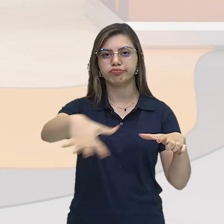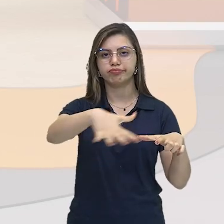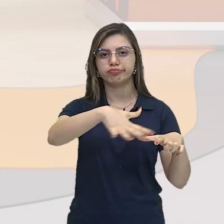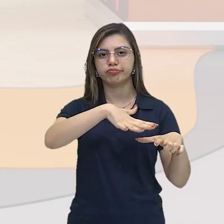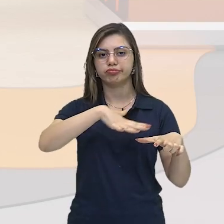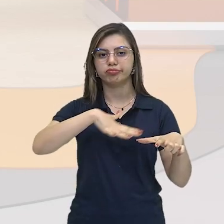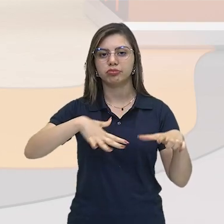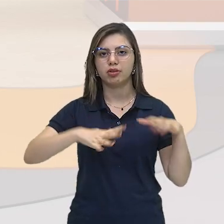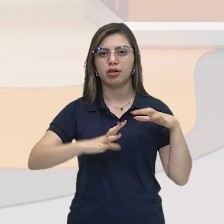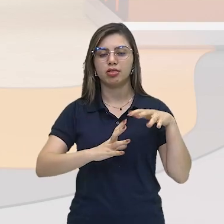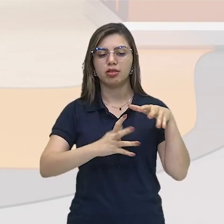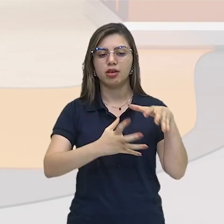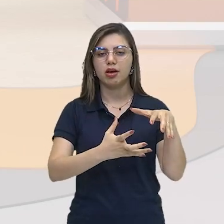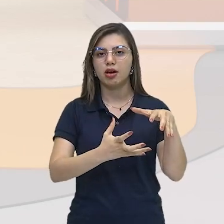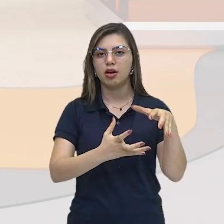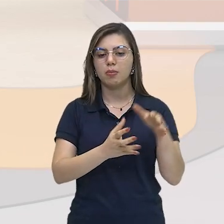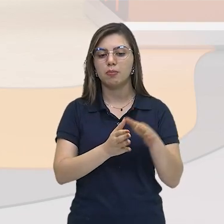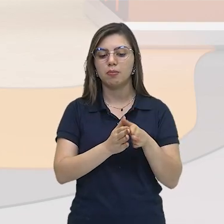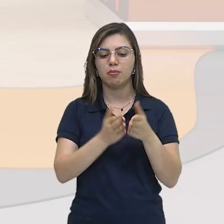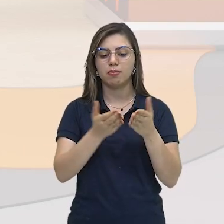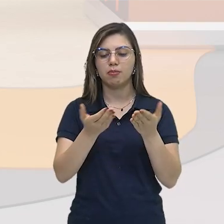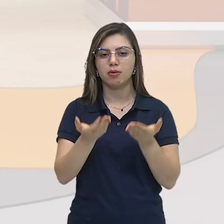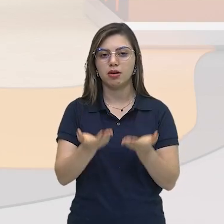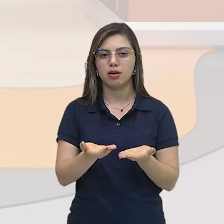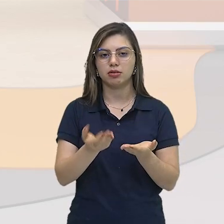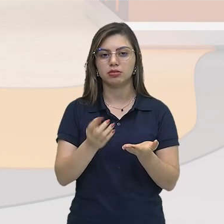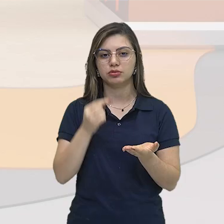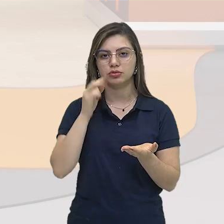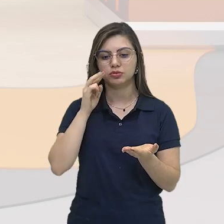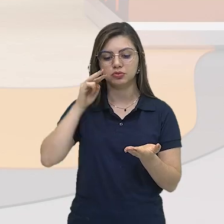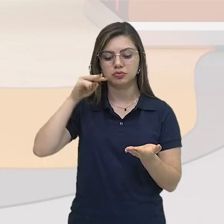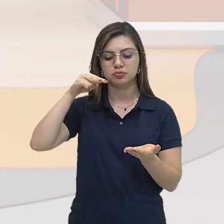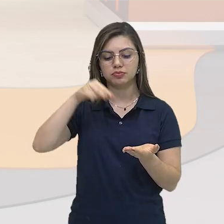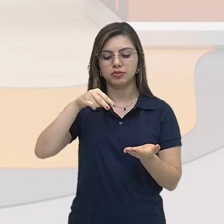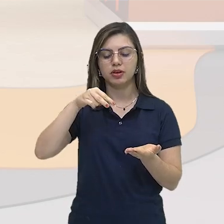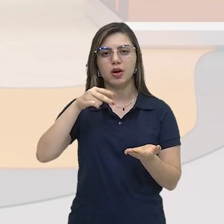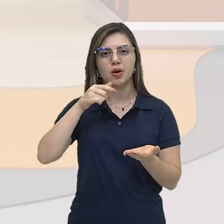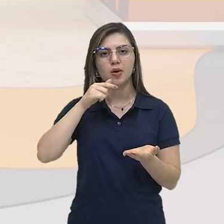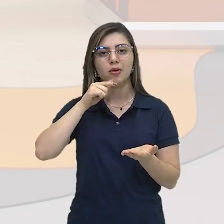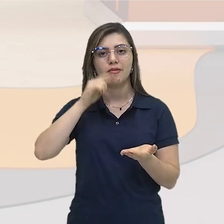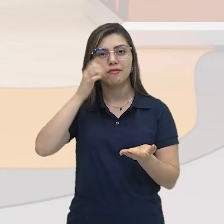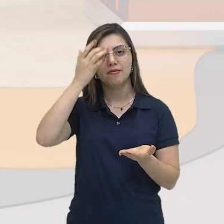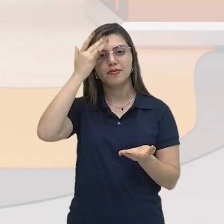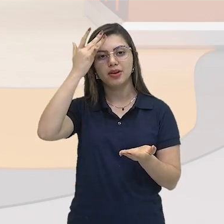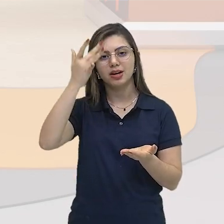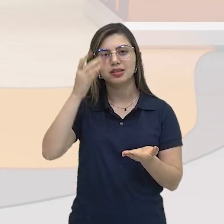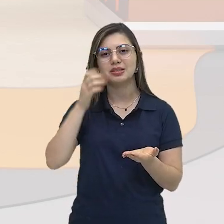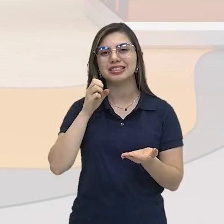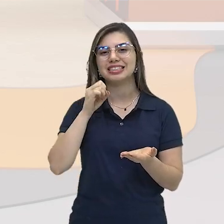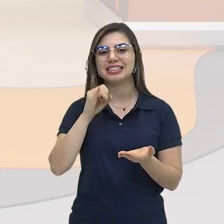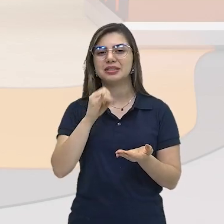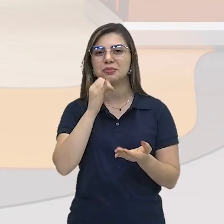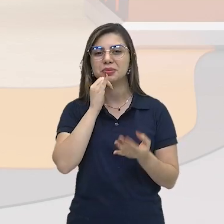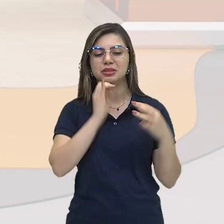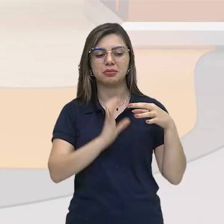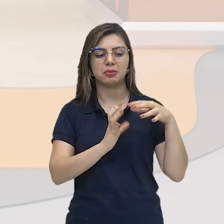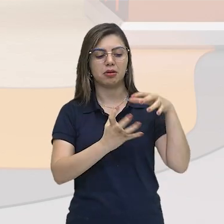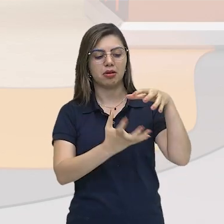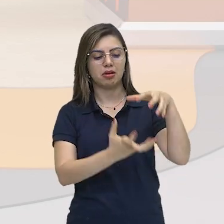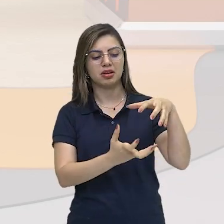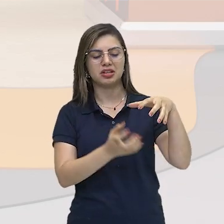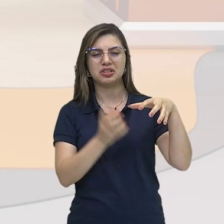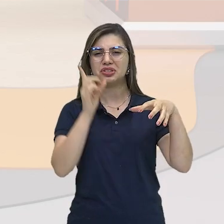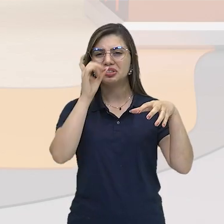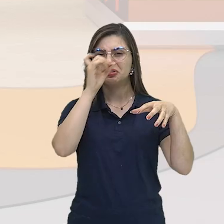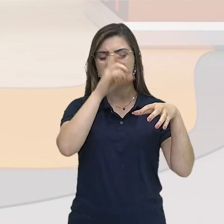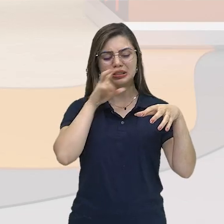terrestre, é mais fácil a gente conseguir ver ela de forma plana do que com o formato da curvatura